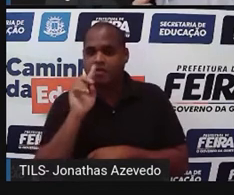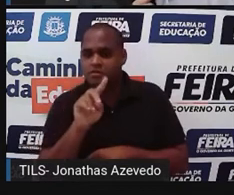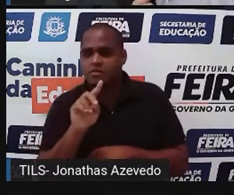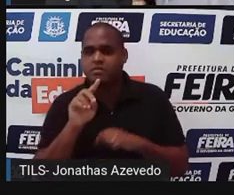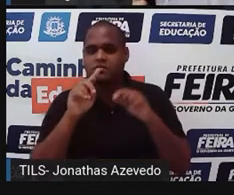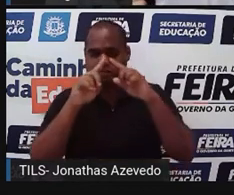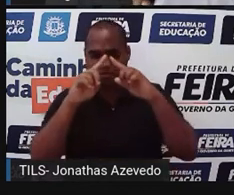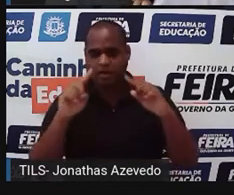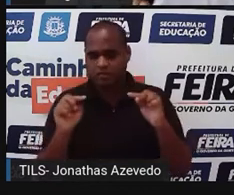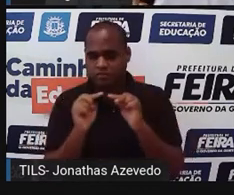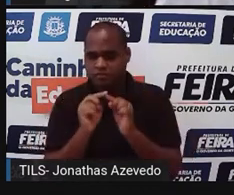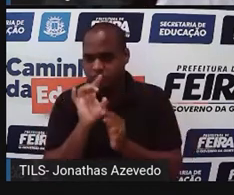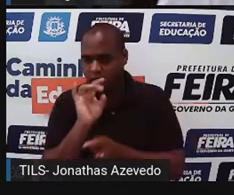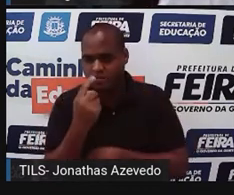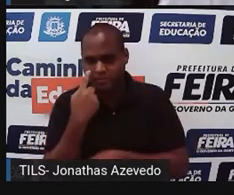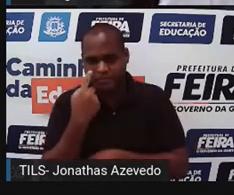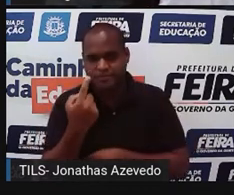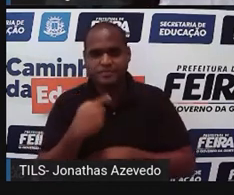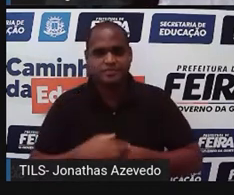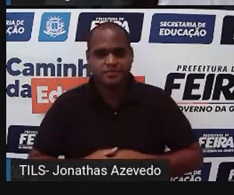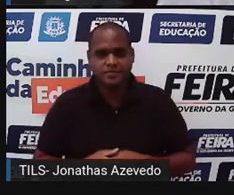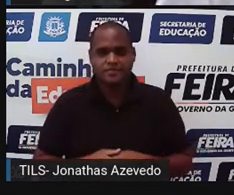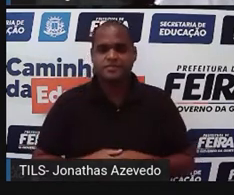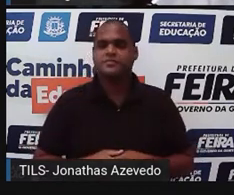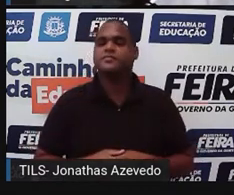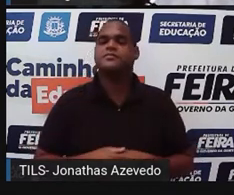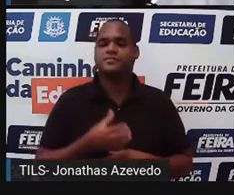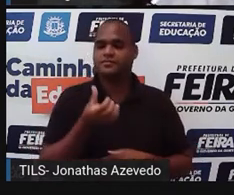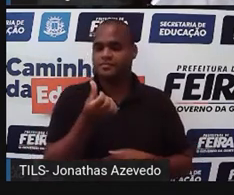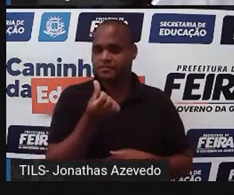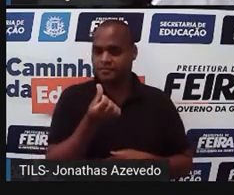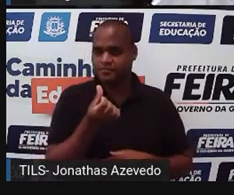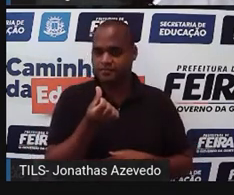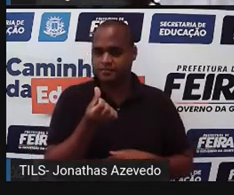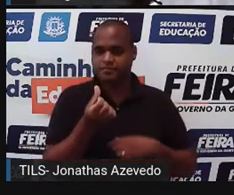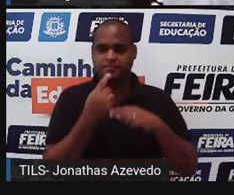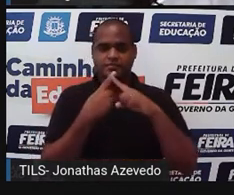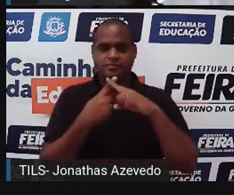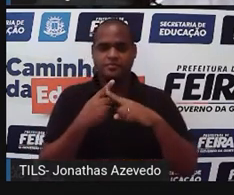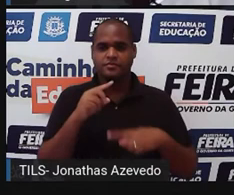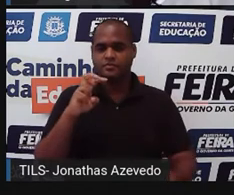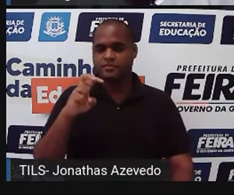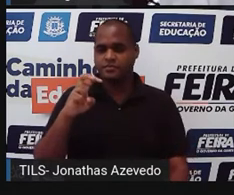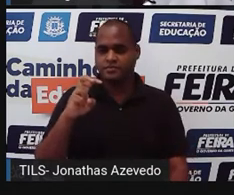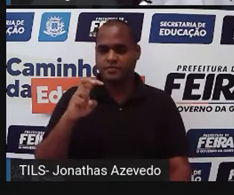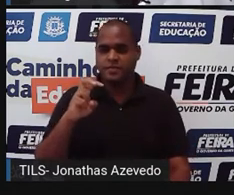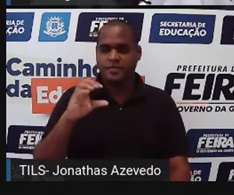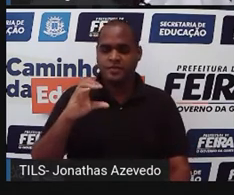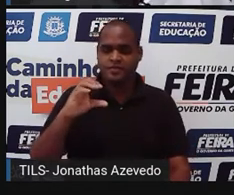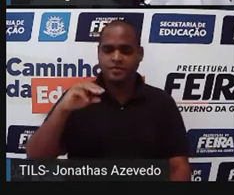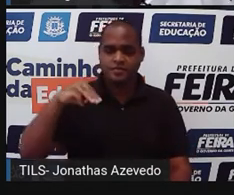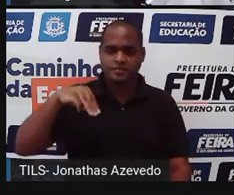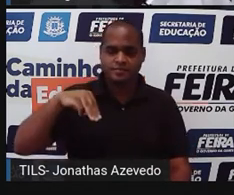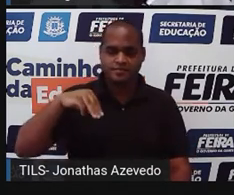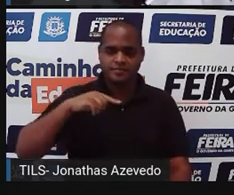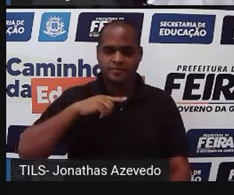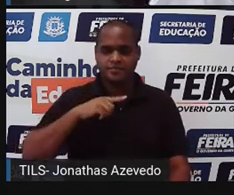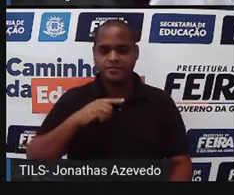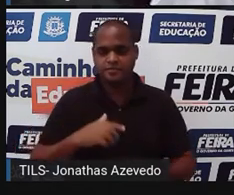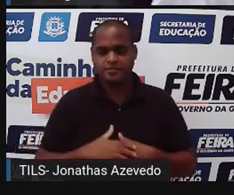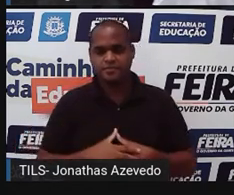triângulos Esse é um comprimento ali ó é 6 a altura é cinco